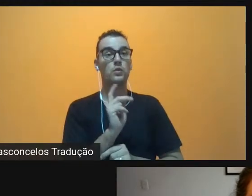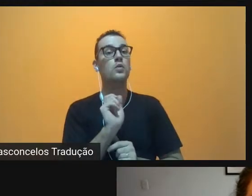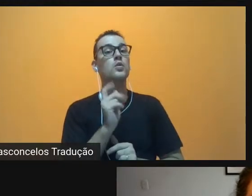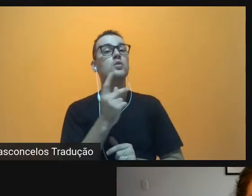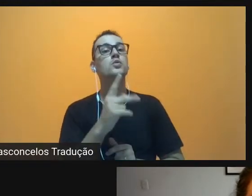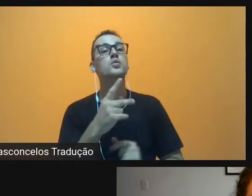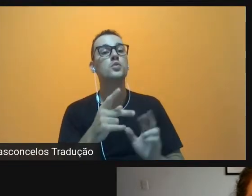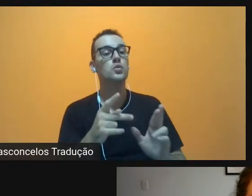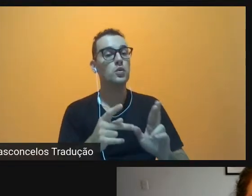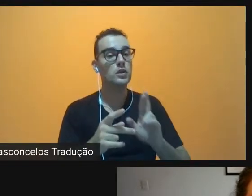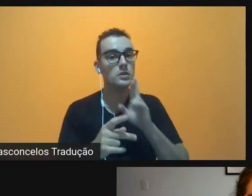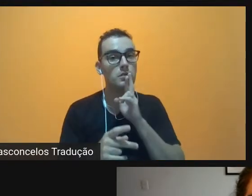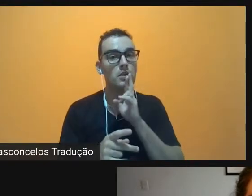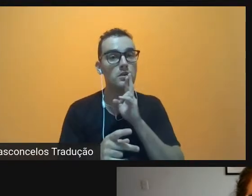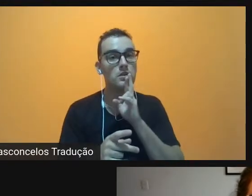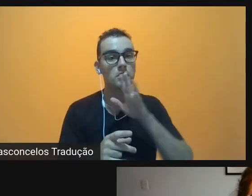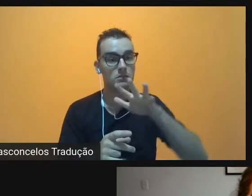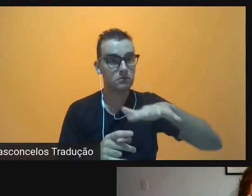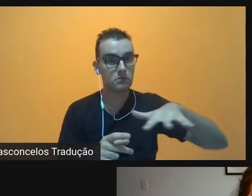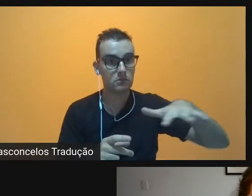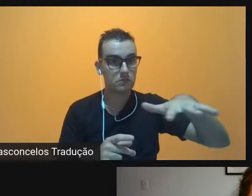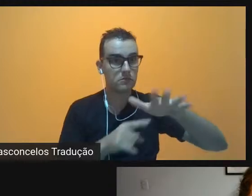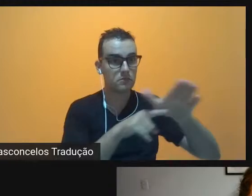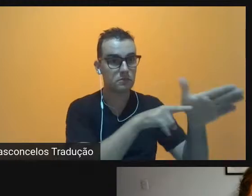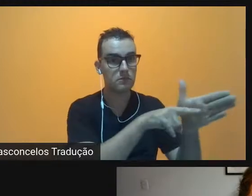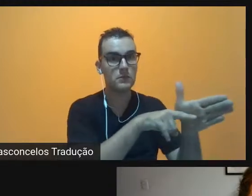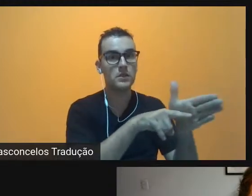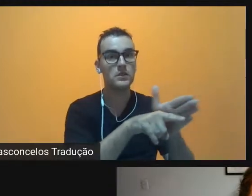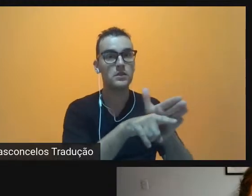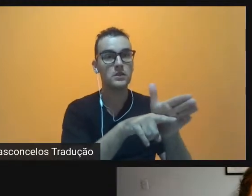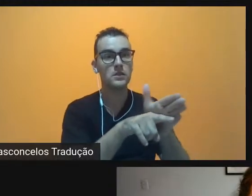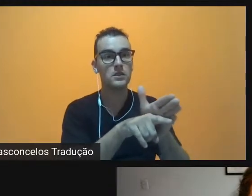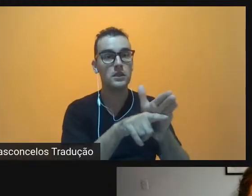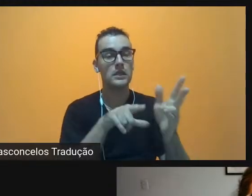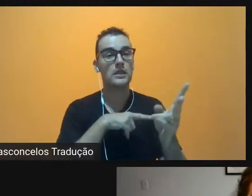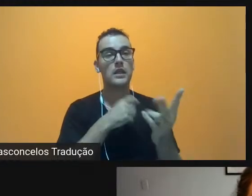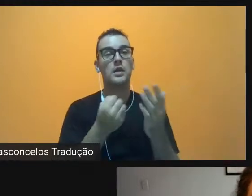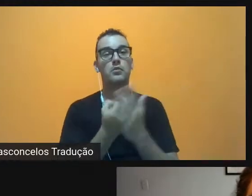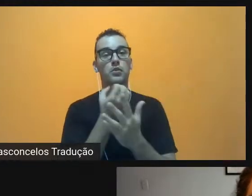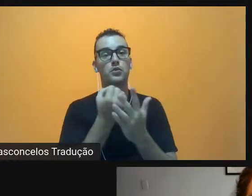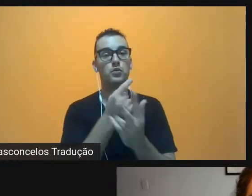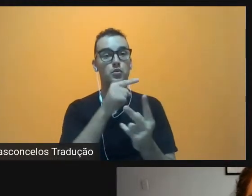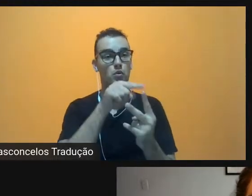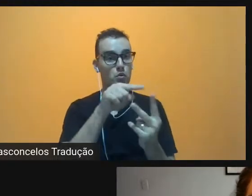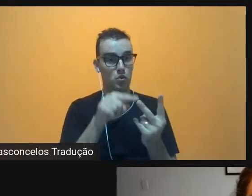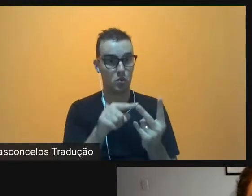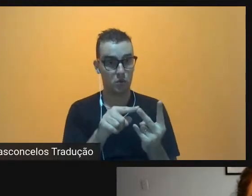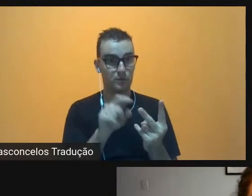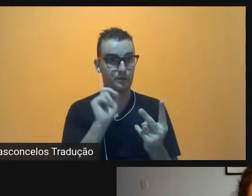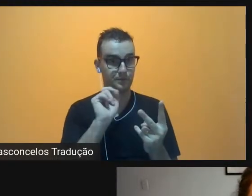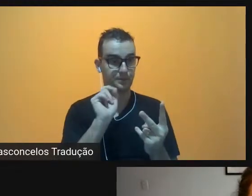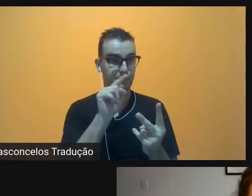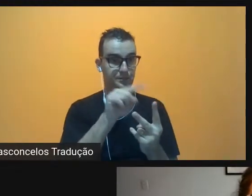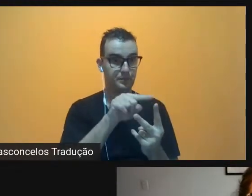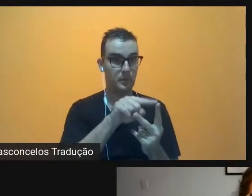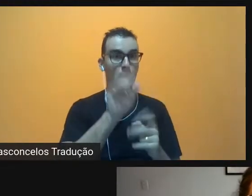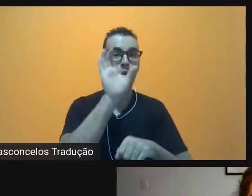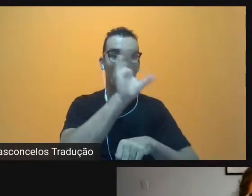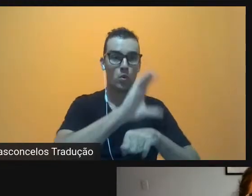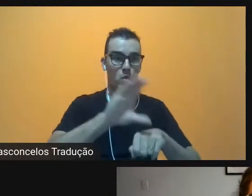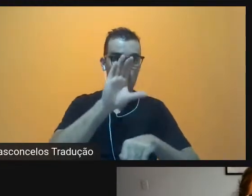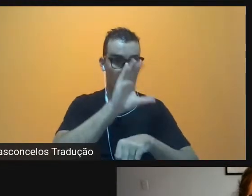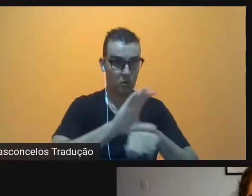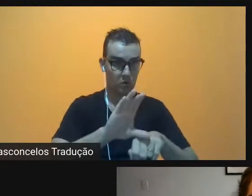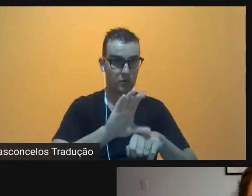resultados de campo, eles foram traduzidos em 2 produtos. Você conseguiu oferecer um curso, né,